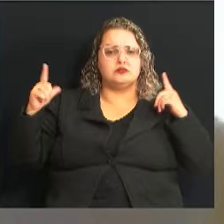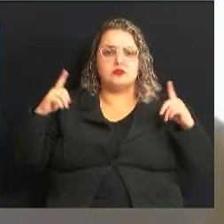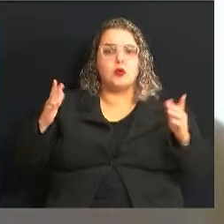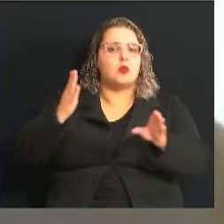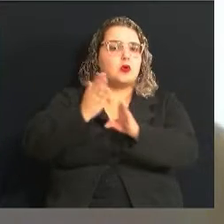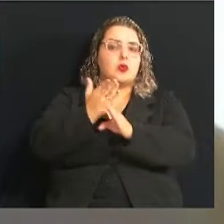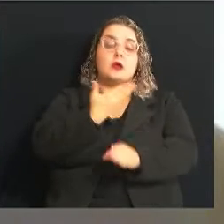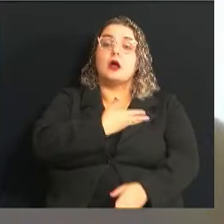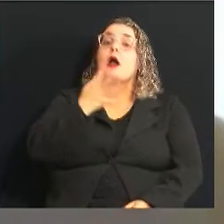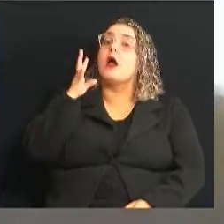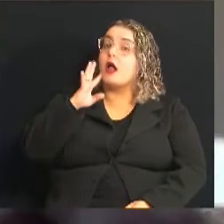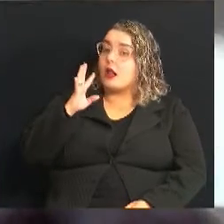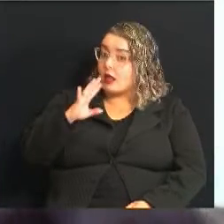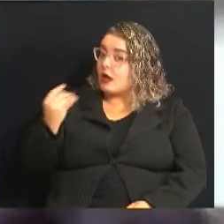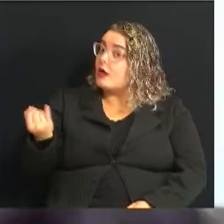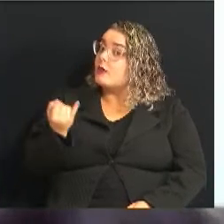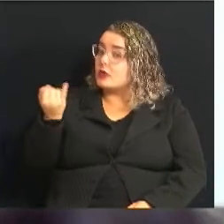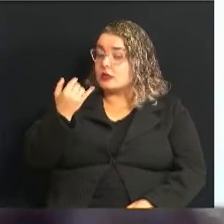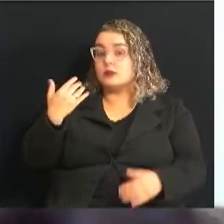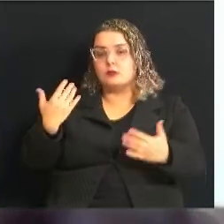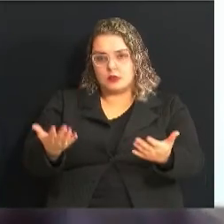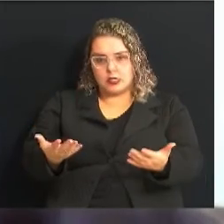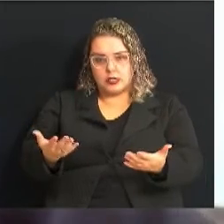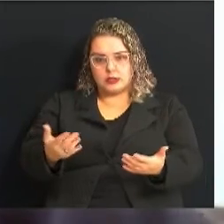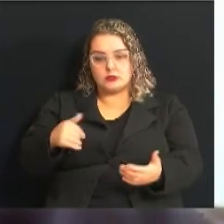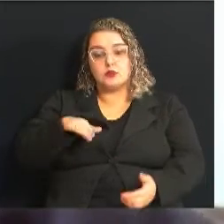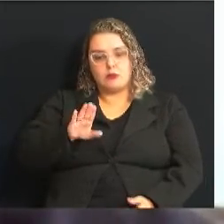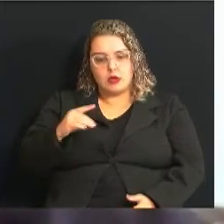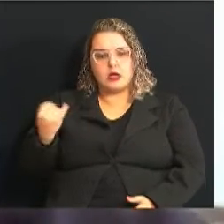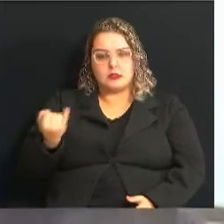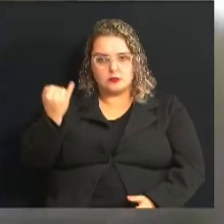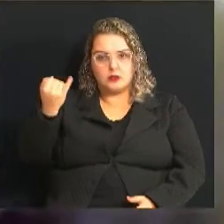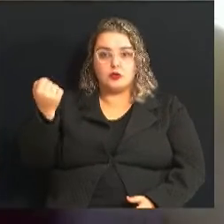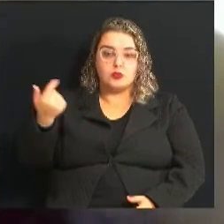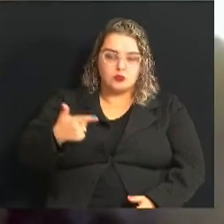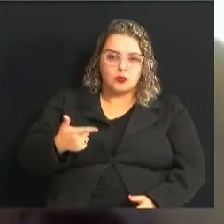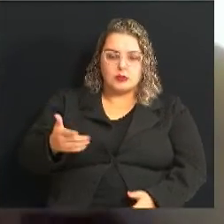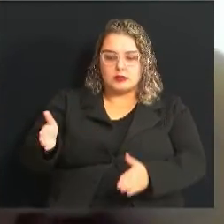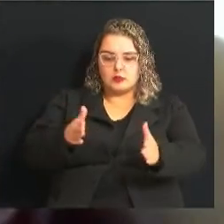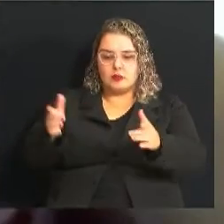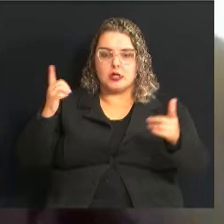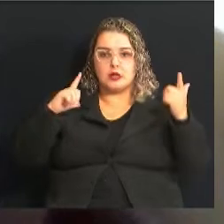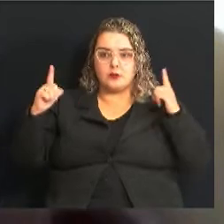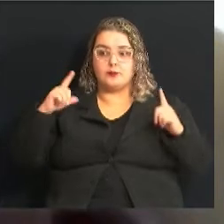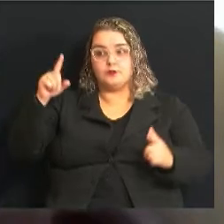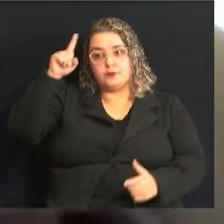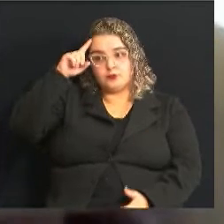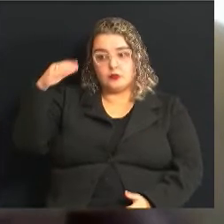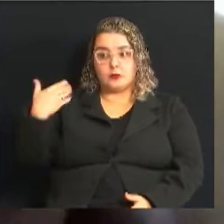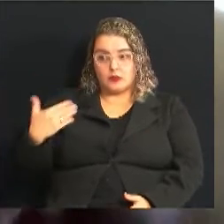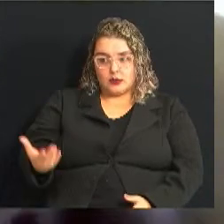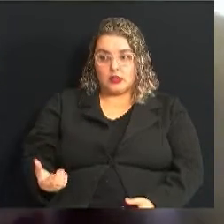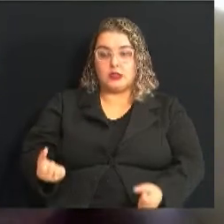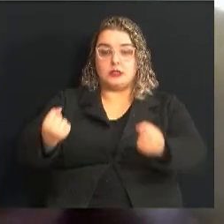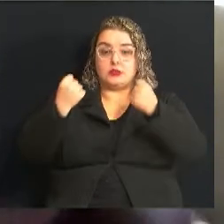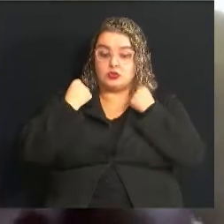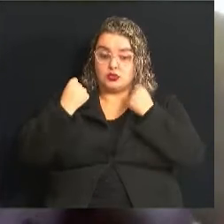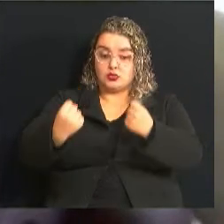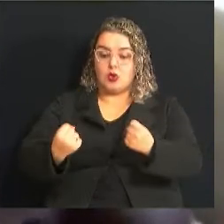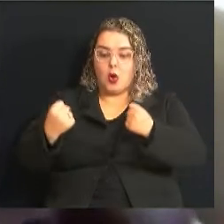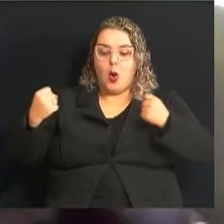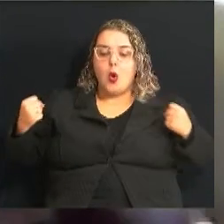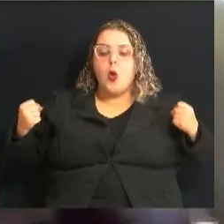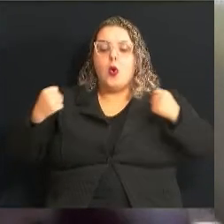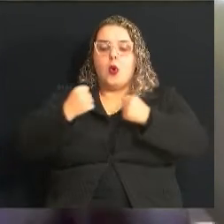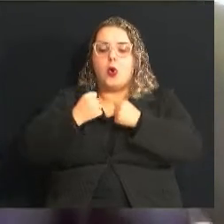amigos, é muito importante. Agora, mais importante do que esses eventos de lazer é uma rotina também de atividades físicas. A atividade